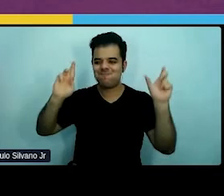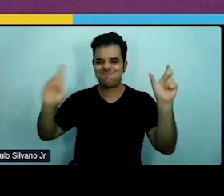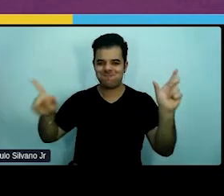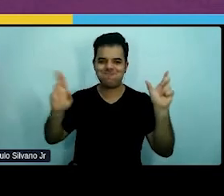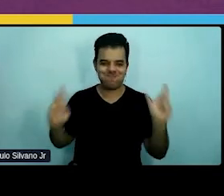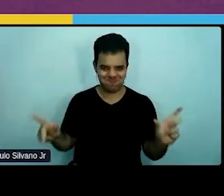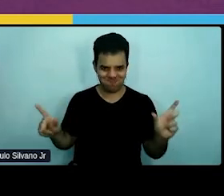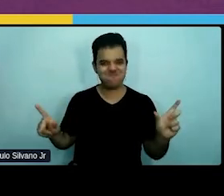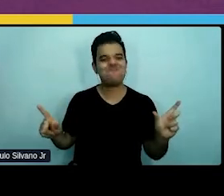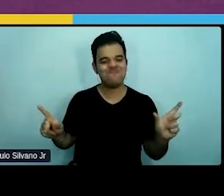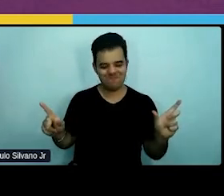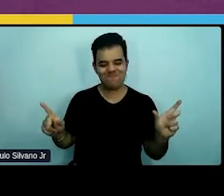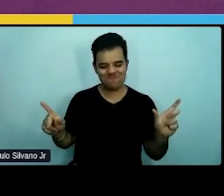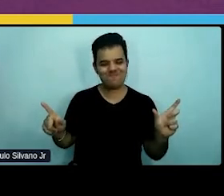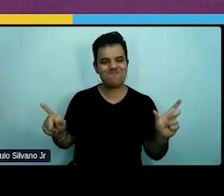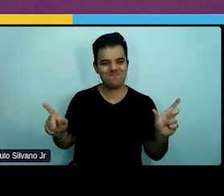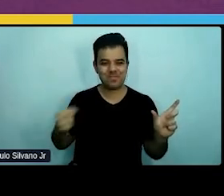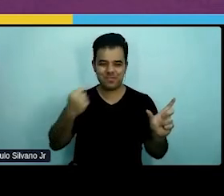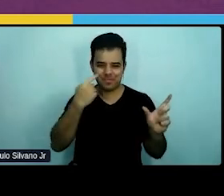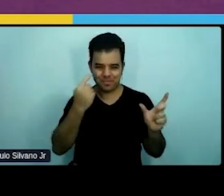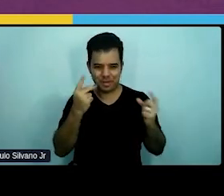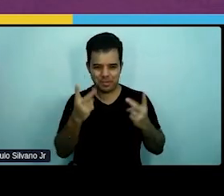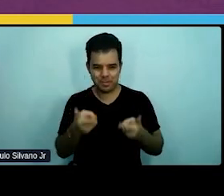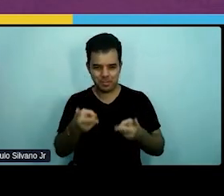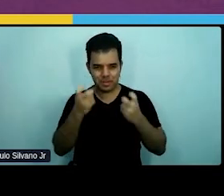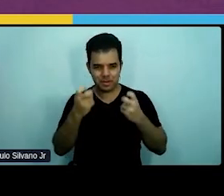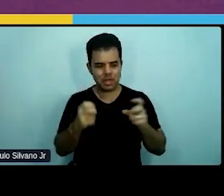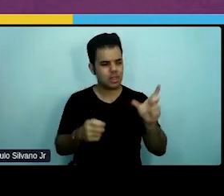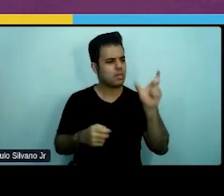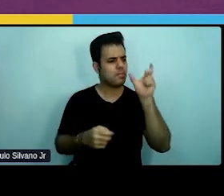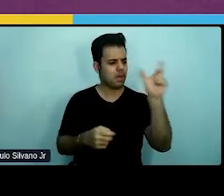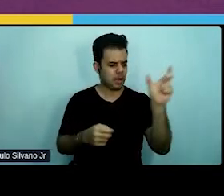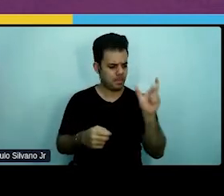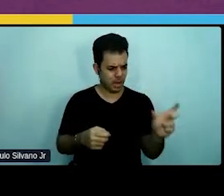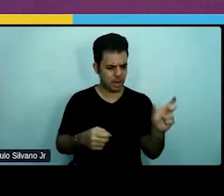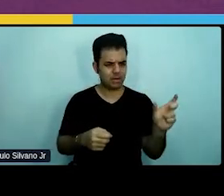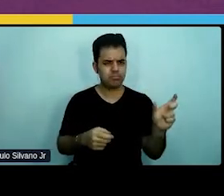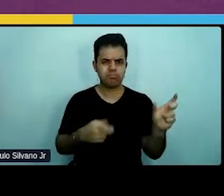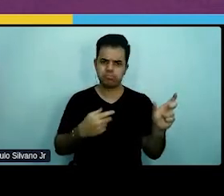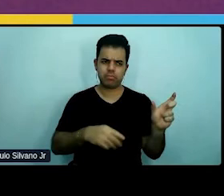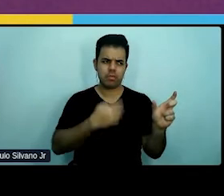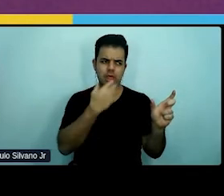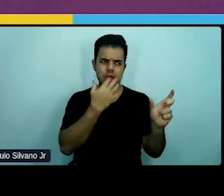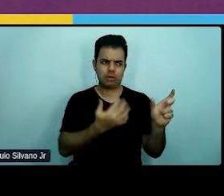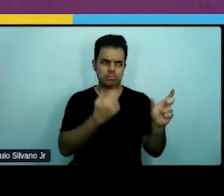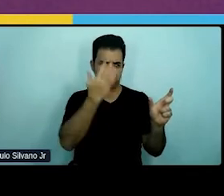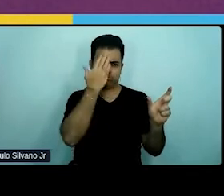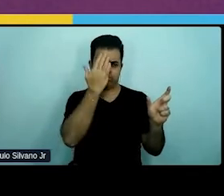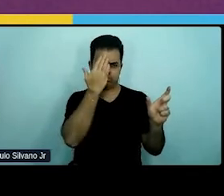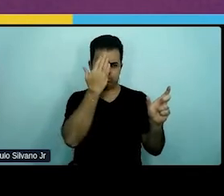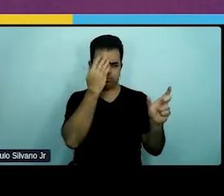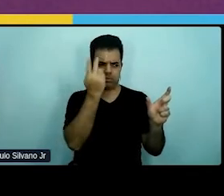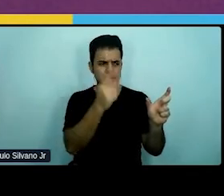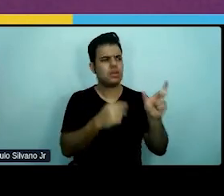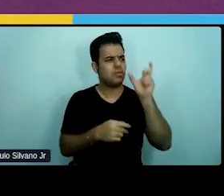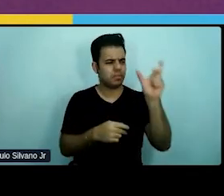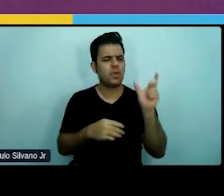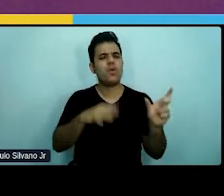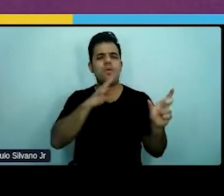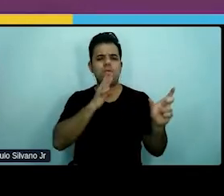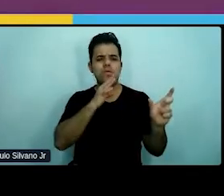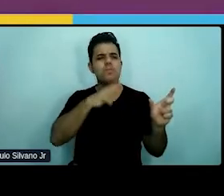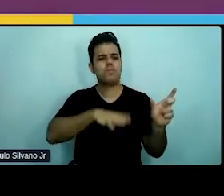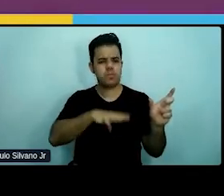3. Tá? Olhando para a língua fonte, né, a gente, através do conhecimento que a gente tem da língua portuguesa, a